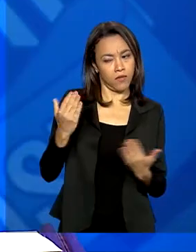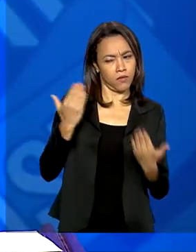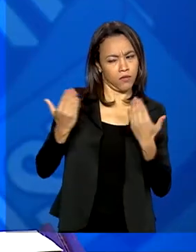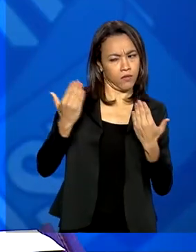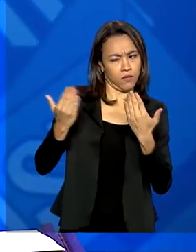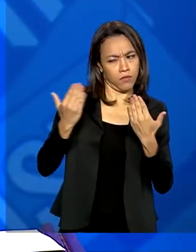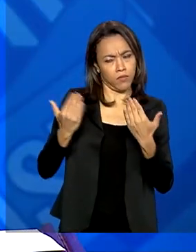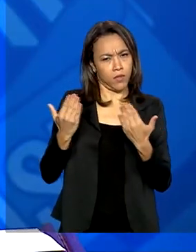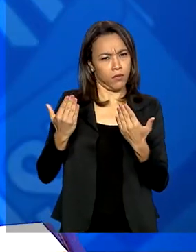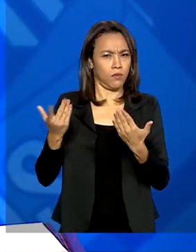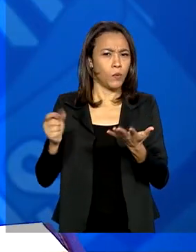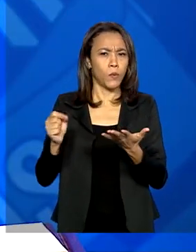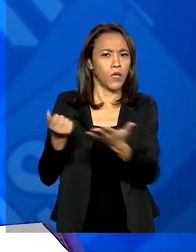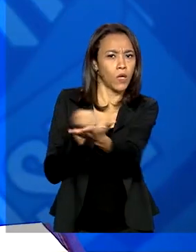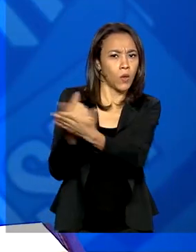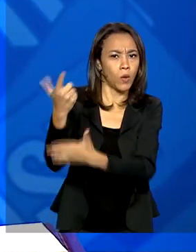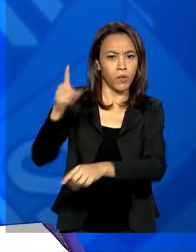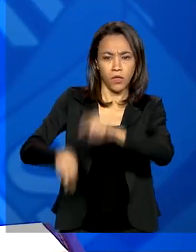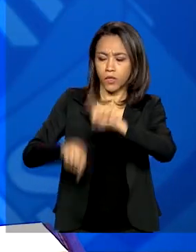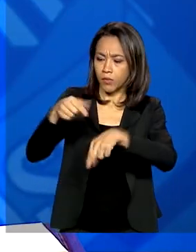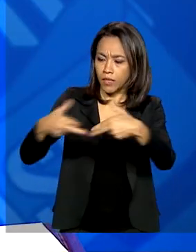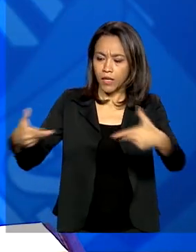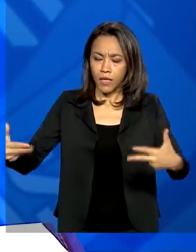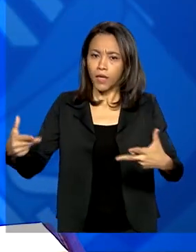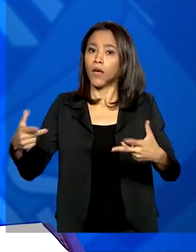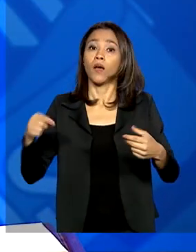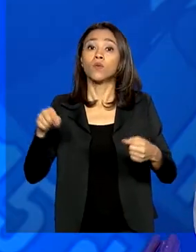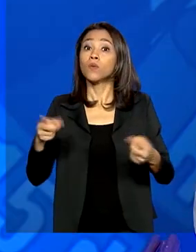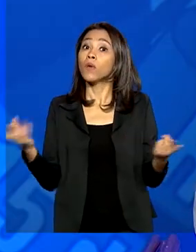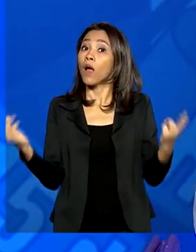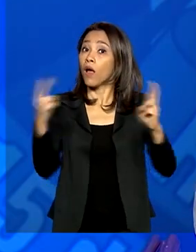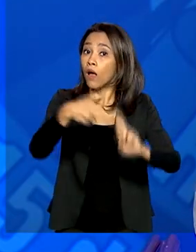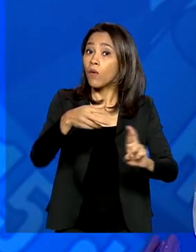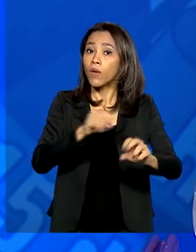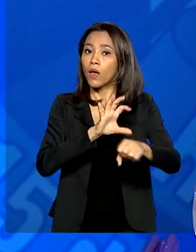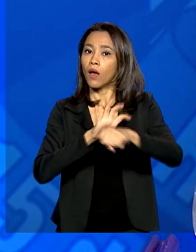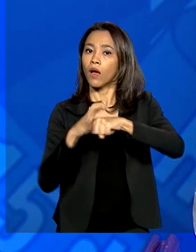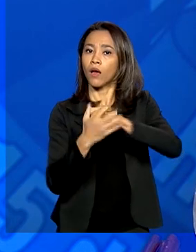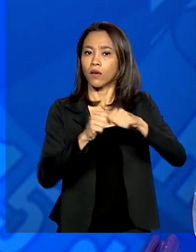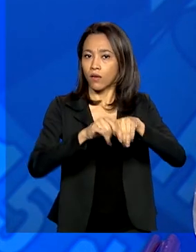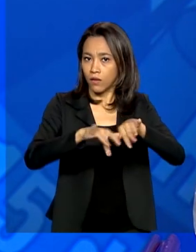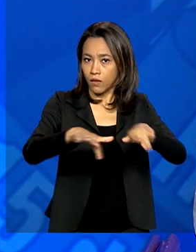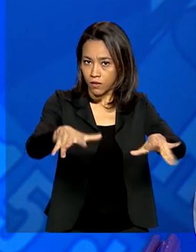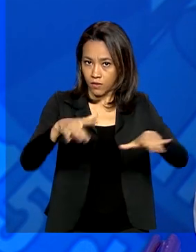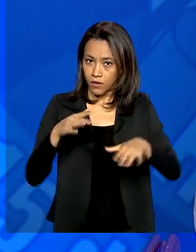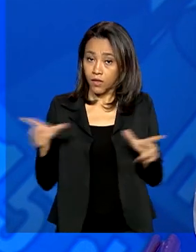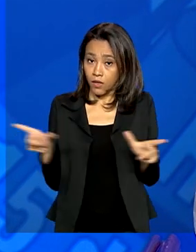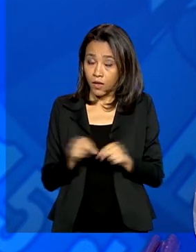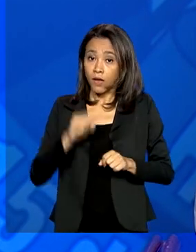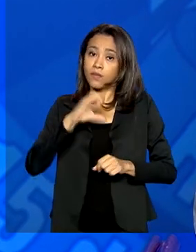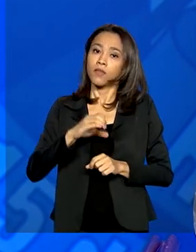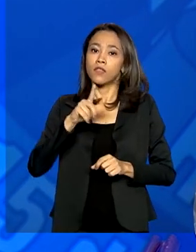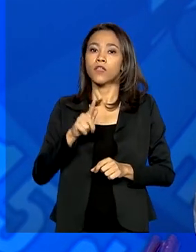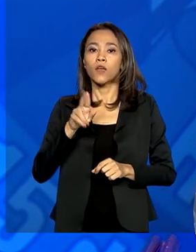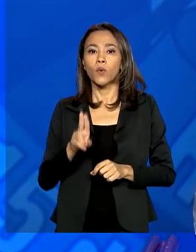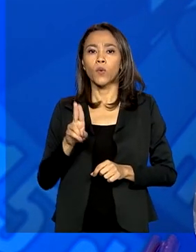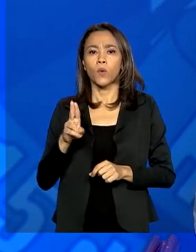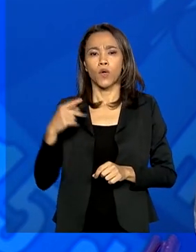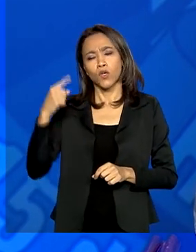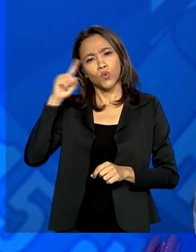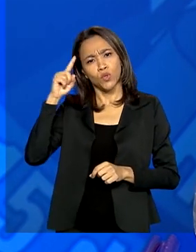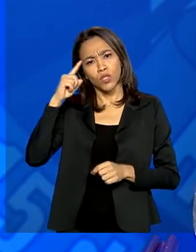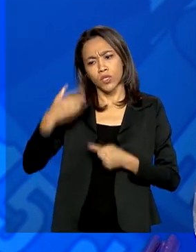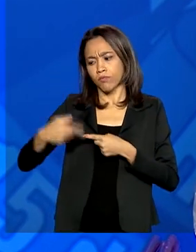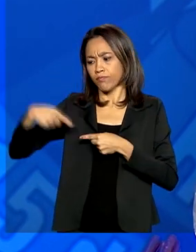de produtos e equipamentos relacionados à Covid-19. Segundo a Controladoria Geral da União, só nos últimos dias